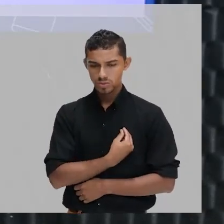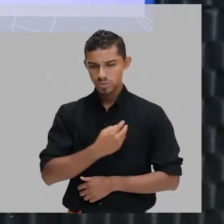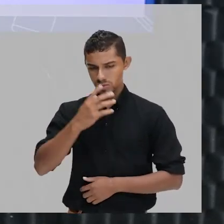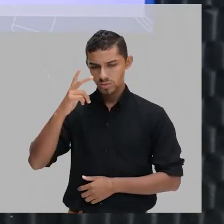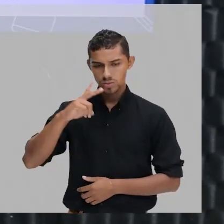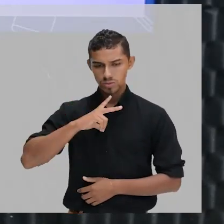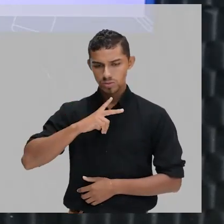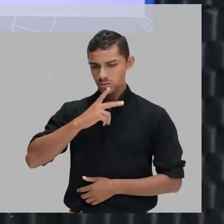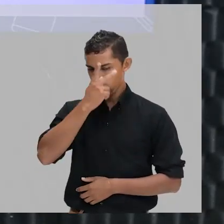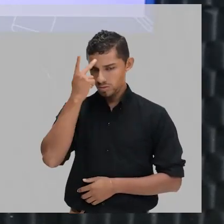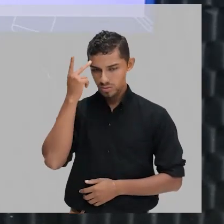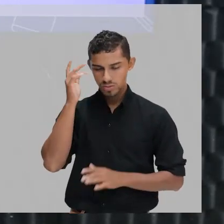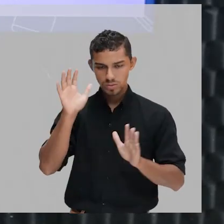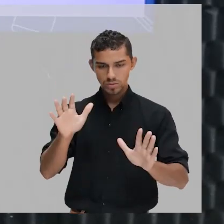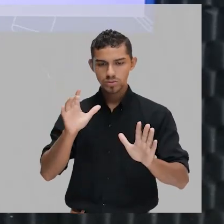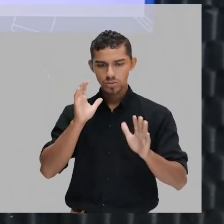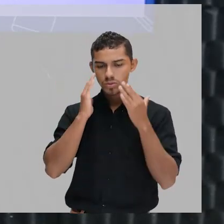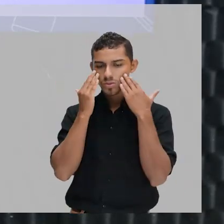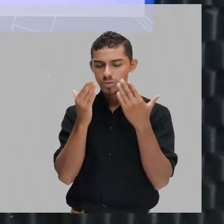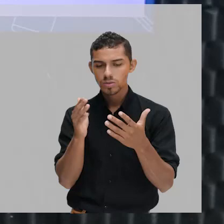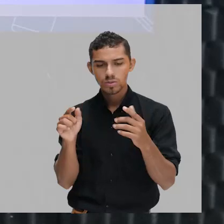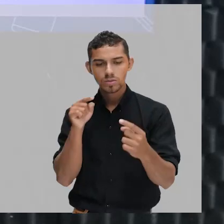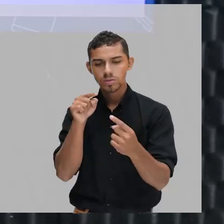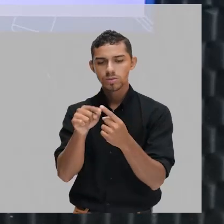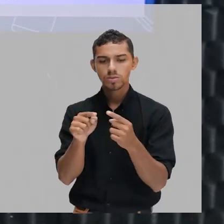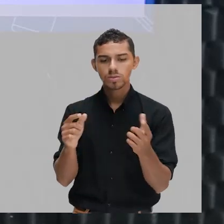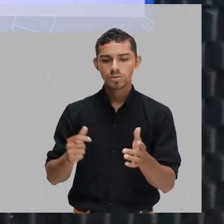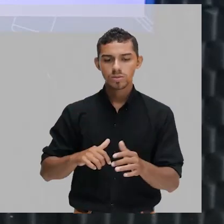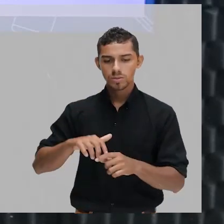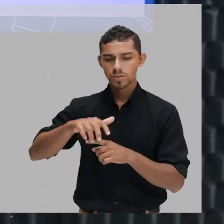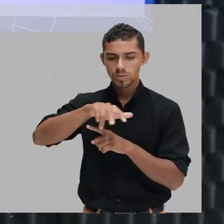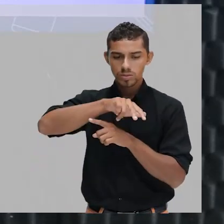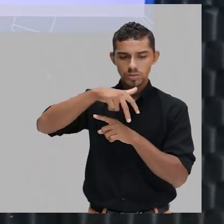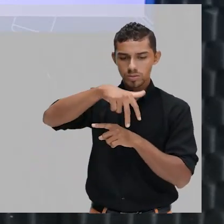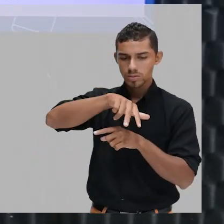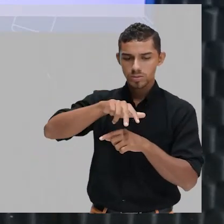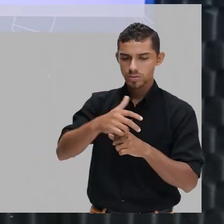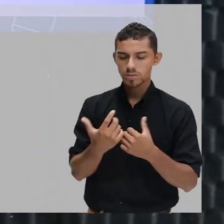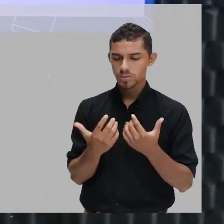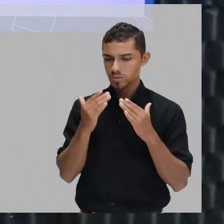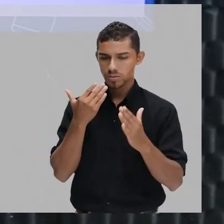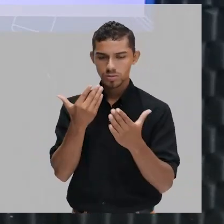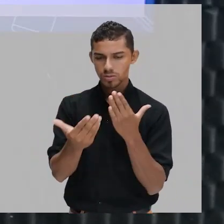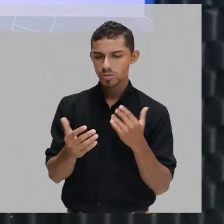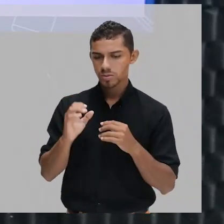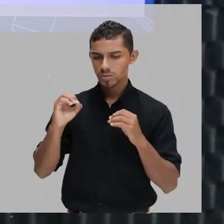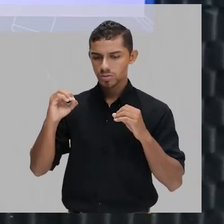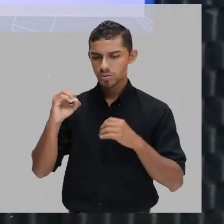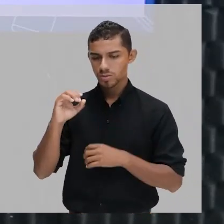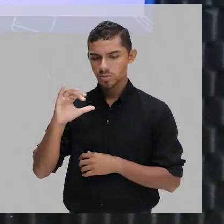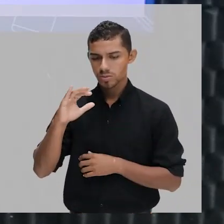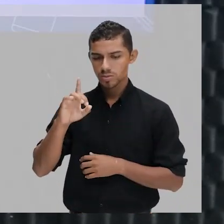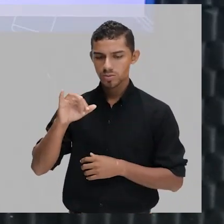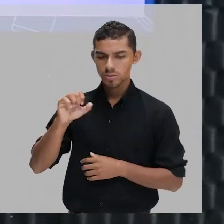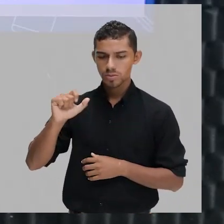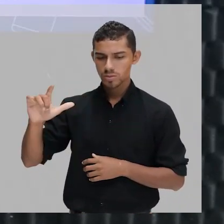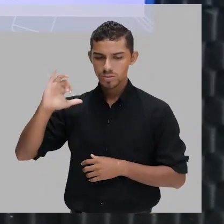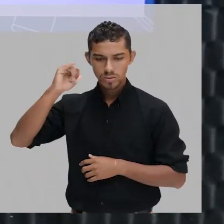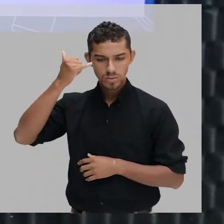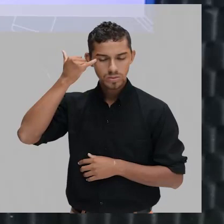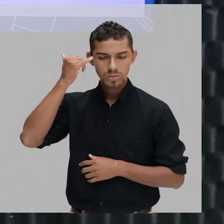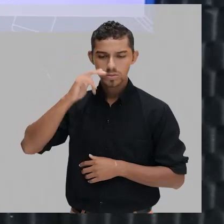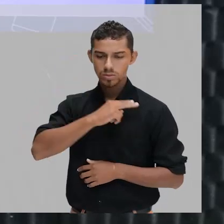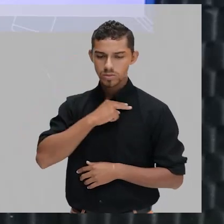pessoal. Trabalham diretamente com manipulação direta de luva, manipulação ocidental, manipulação chinesa,